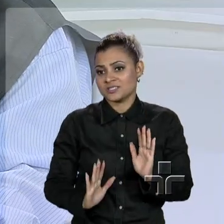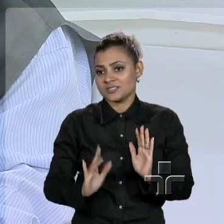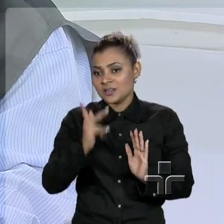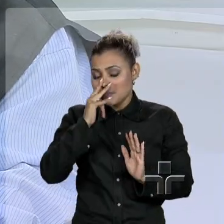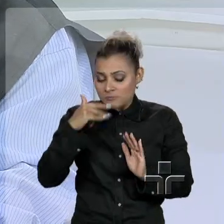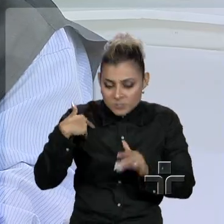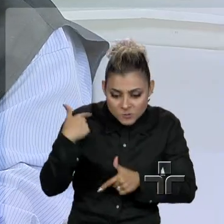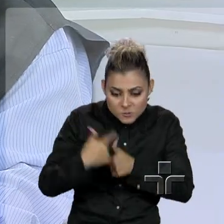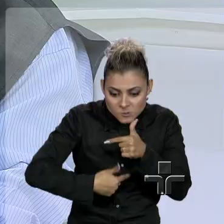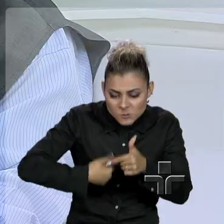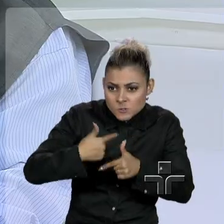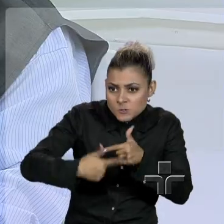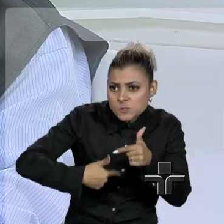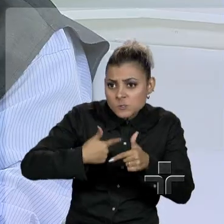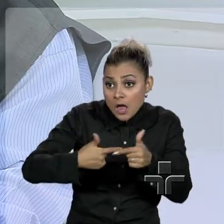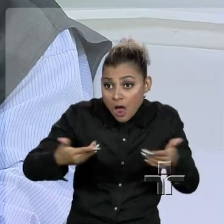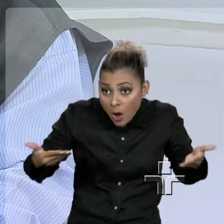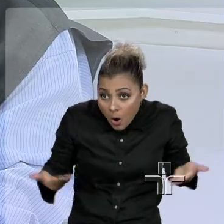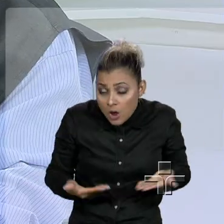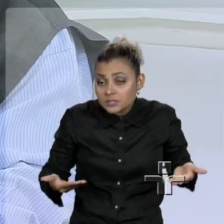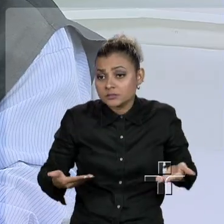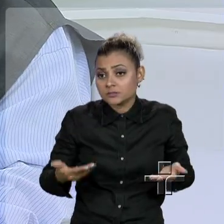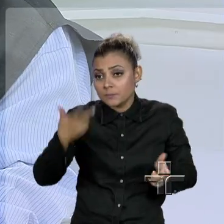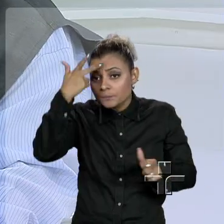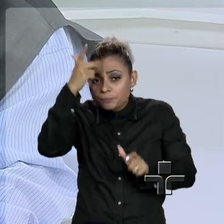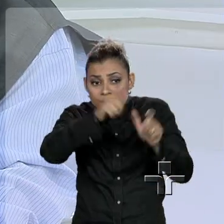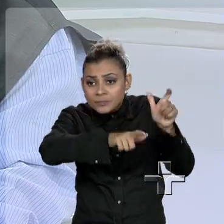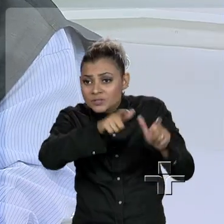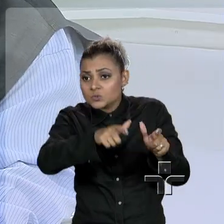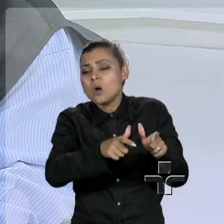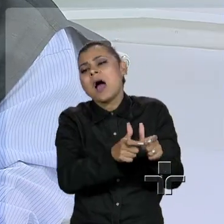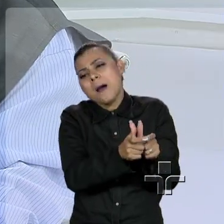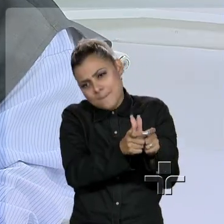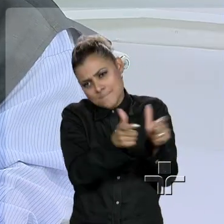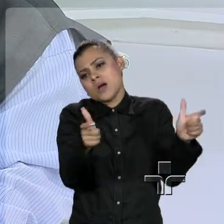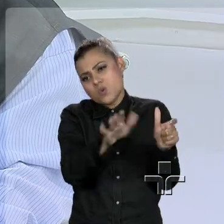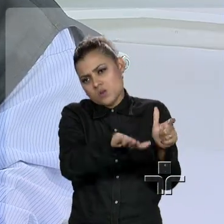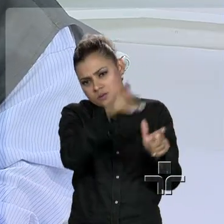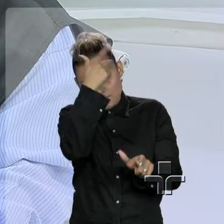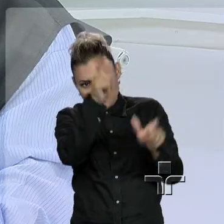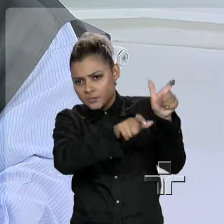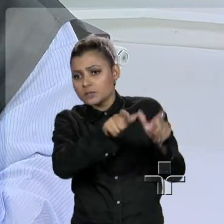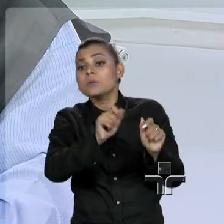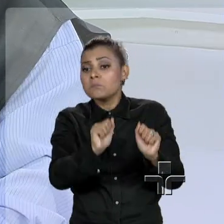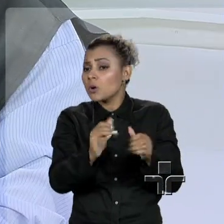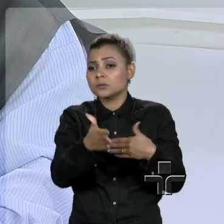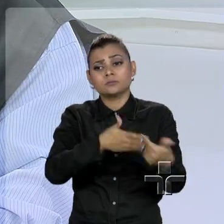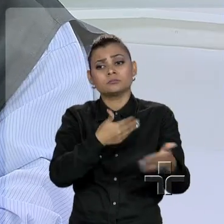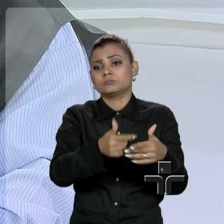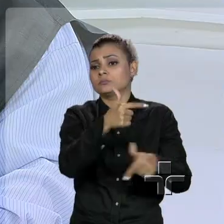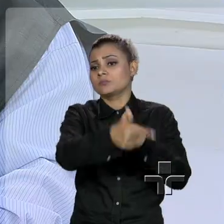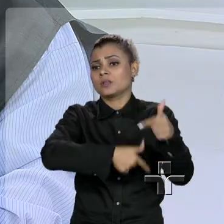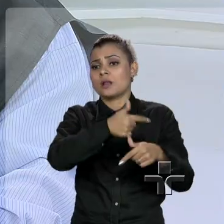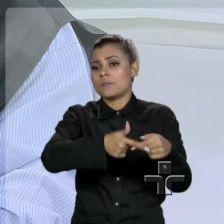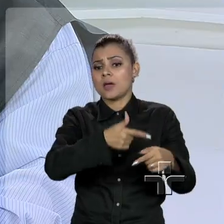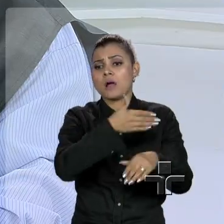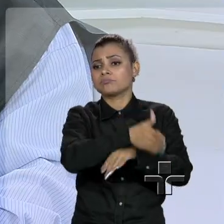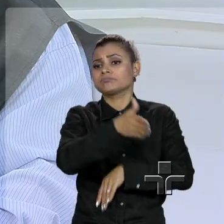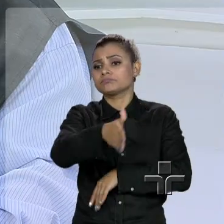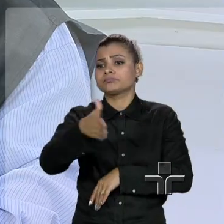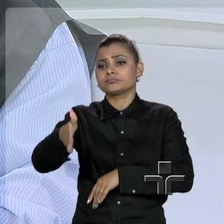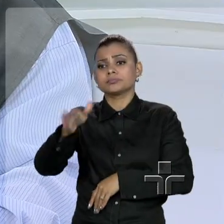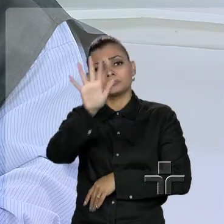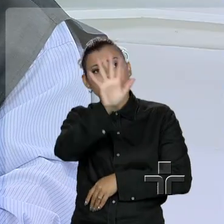Hoje, praticamente, as pessoas, boa parte das pessoas, podem trabalhar em qualquer lugar onde